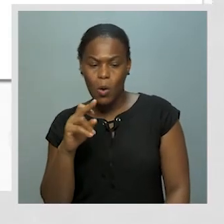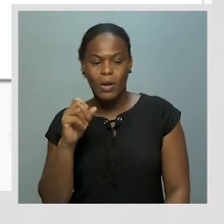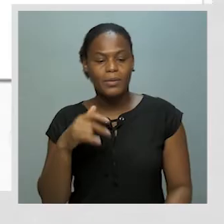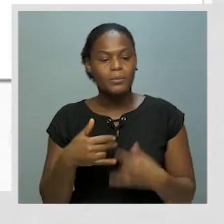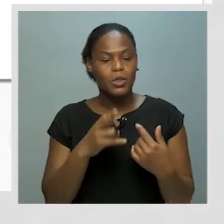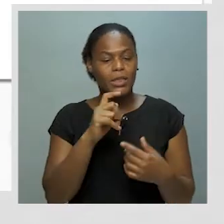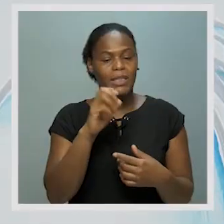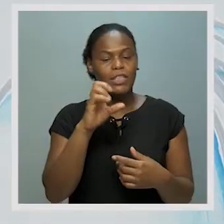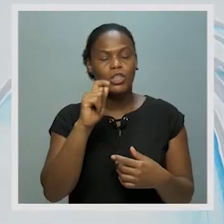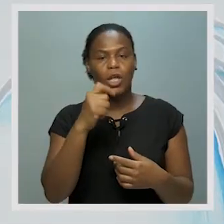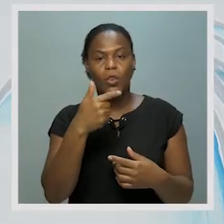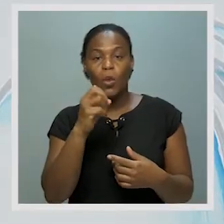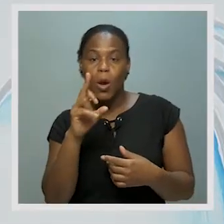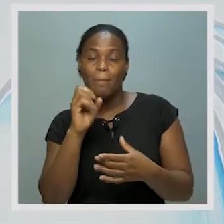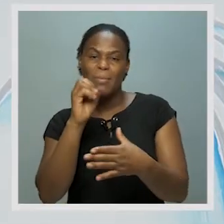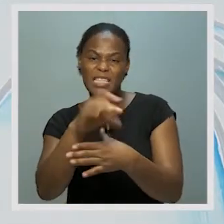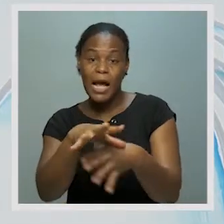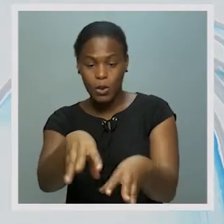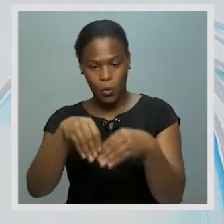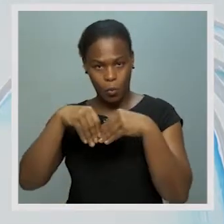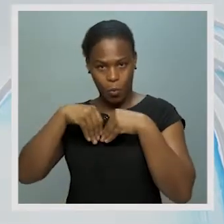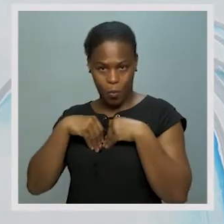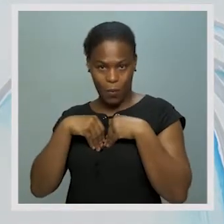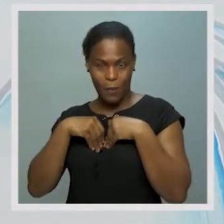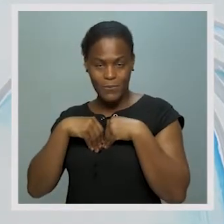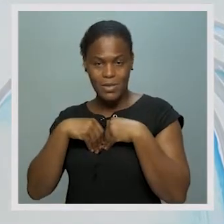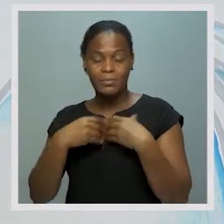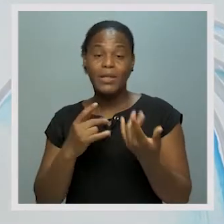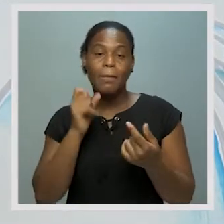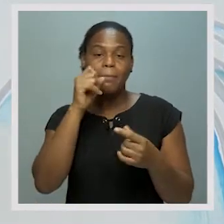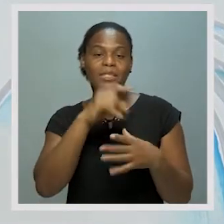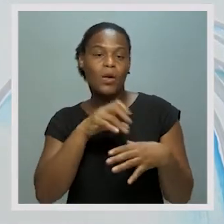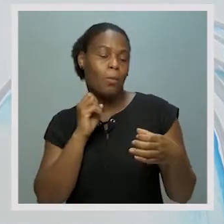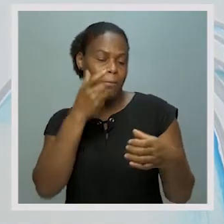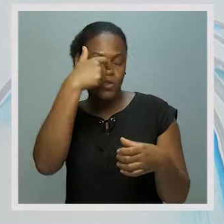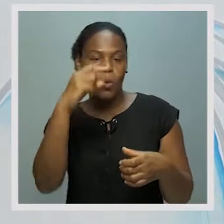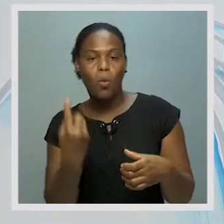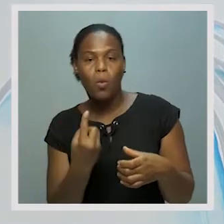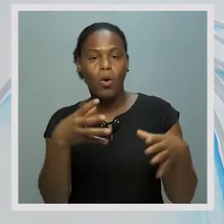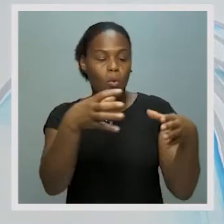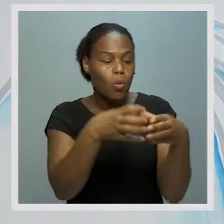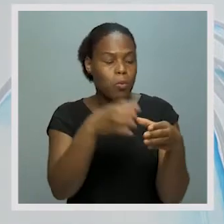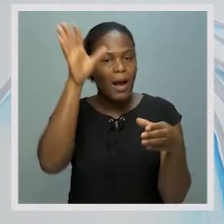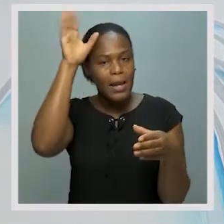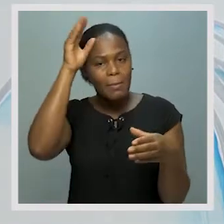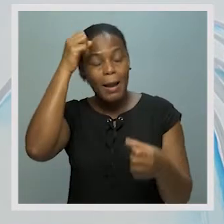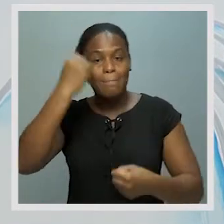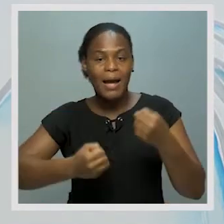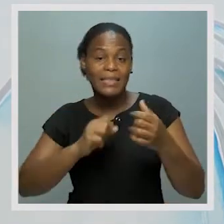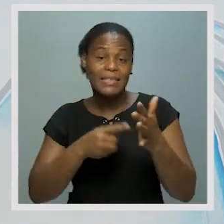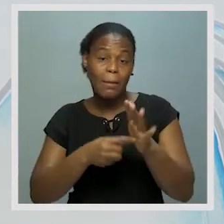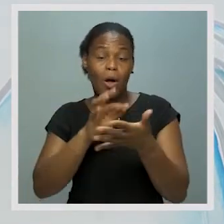a mensagem. E esta mensagem pode ir para um indivíduo, grupo, animal, máquina,